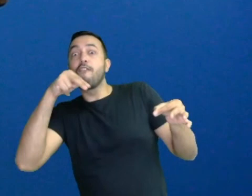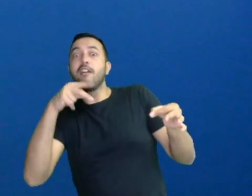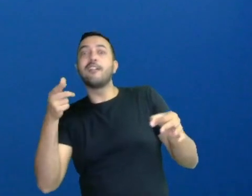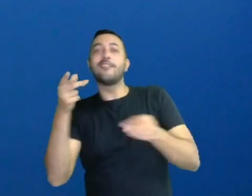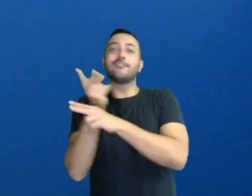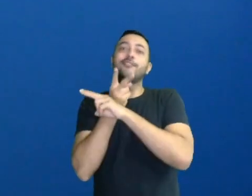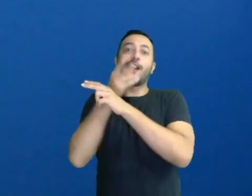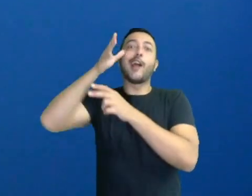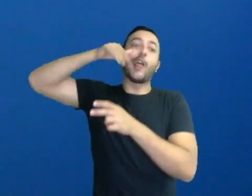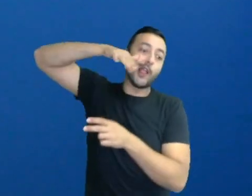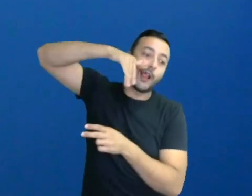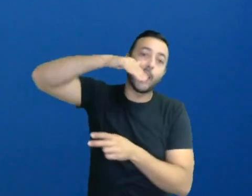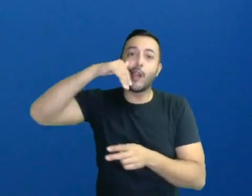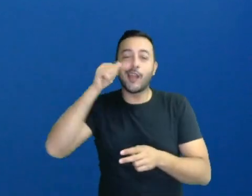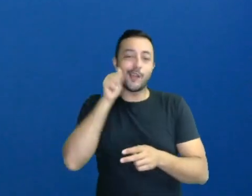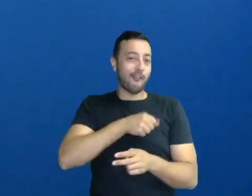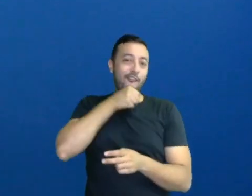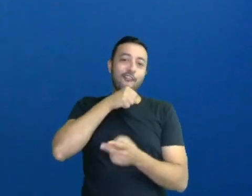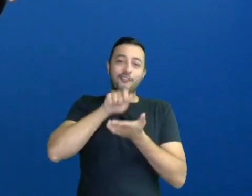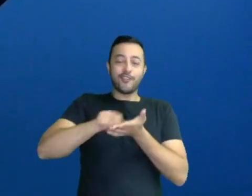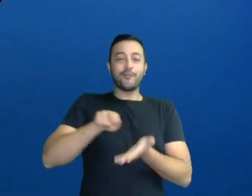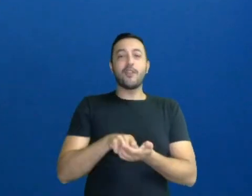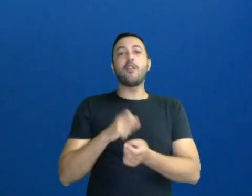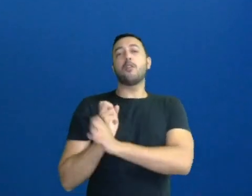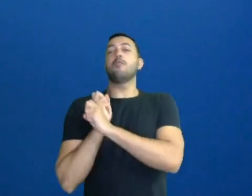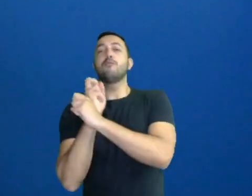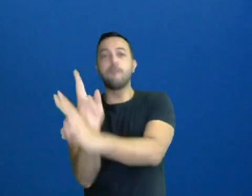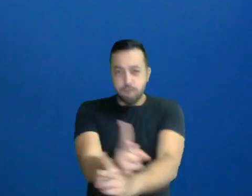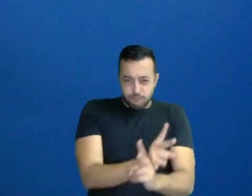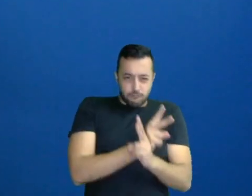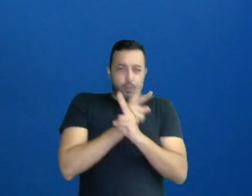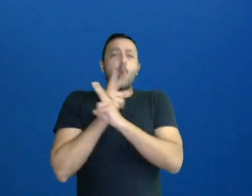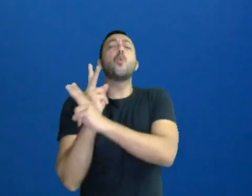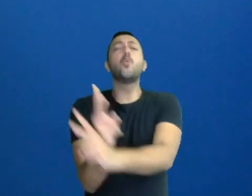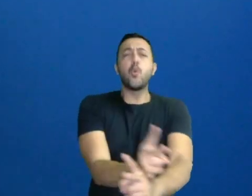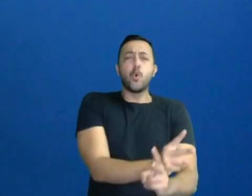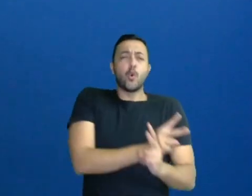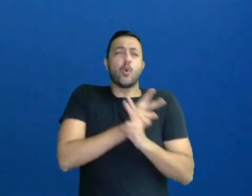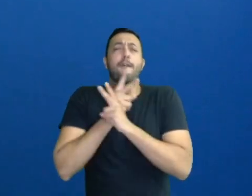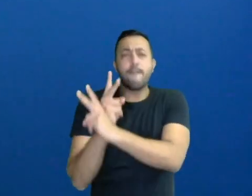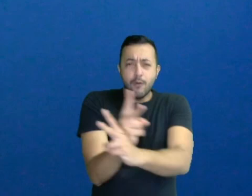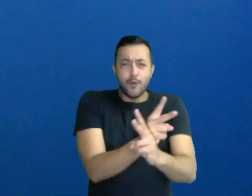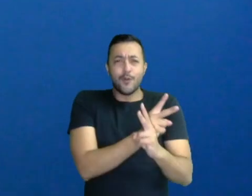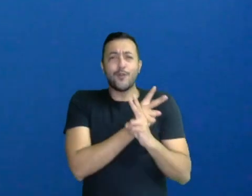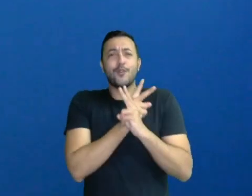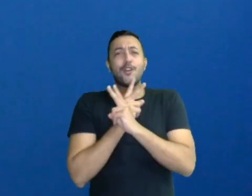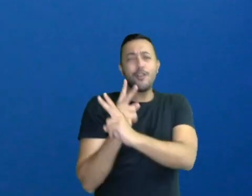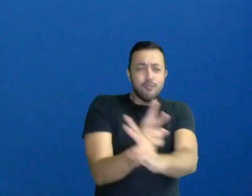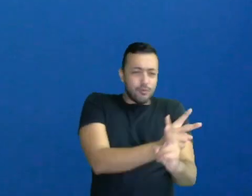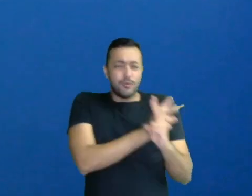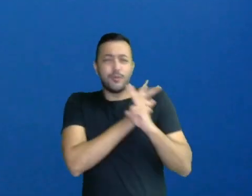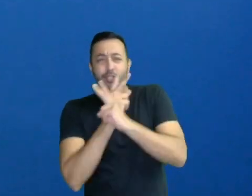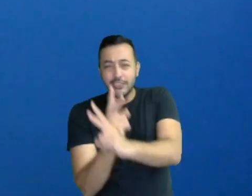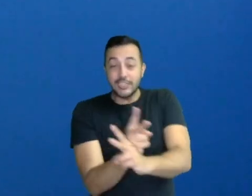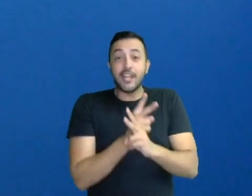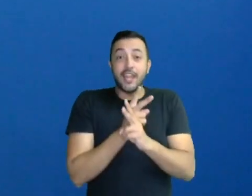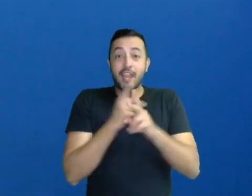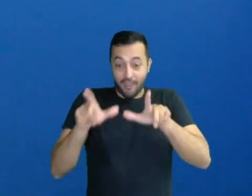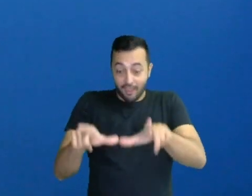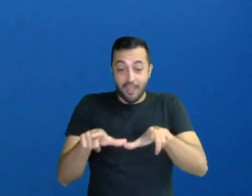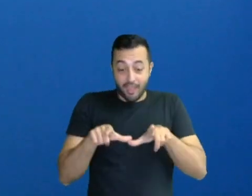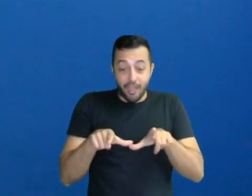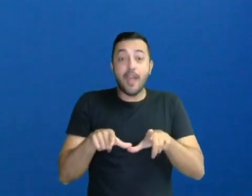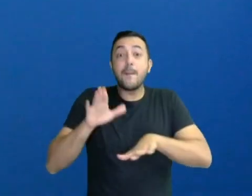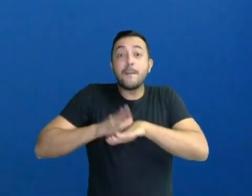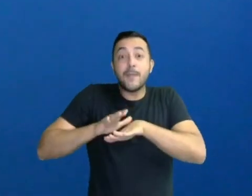bilhete que a vovó tem inscrito E aí o vídeo começou a soprar soprar e o bilhete que estava